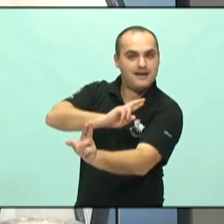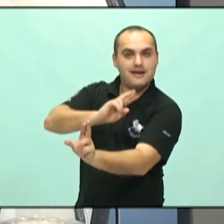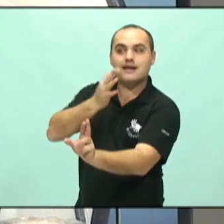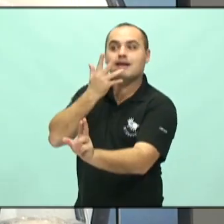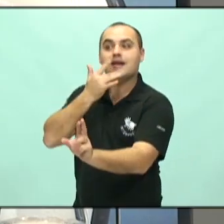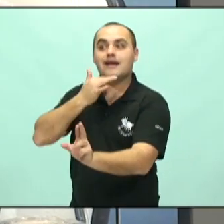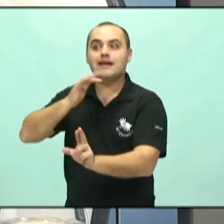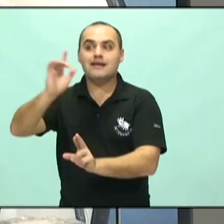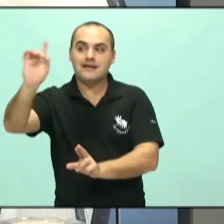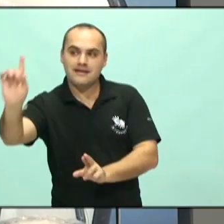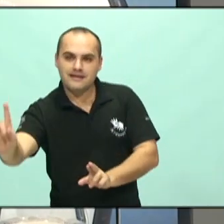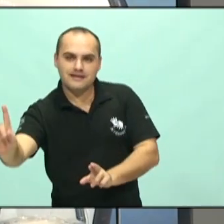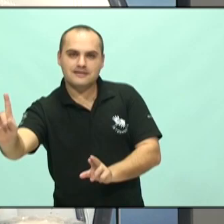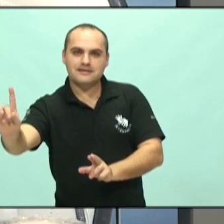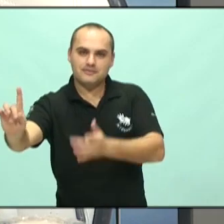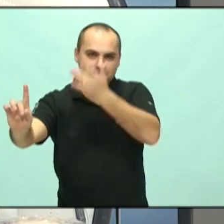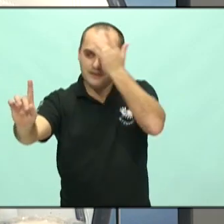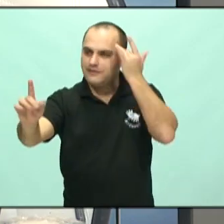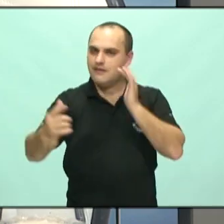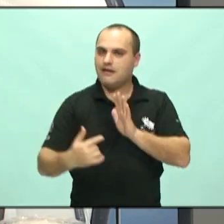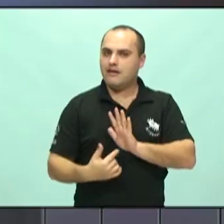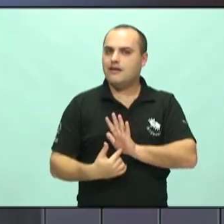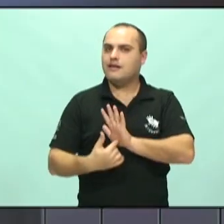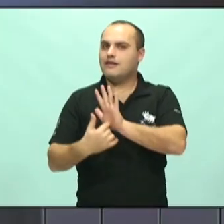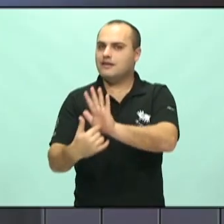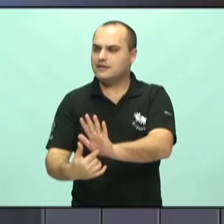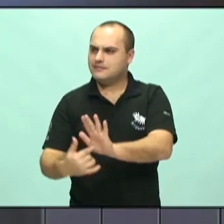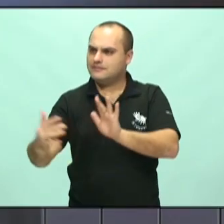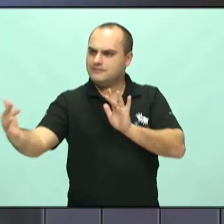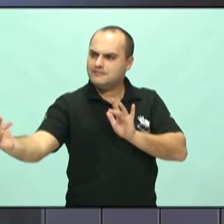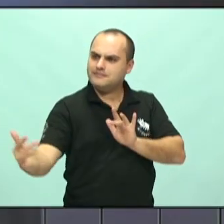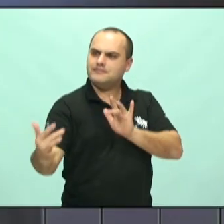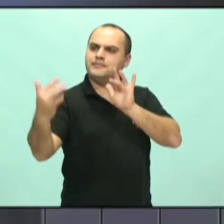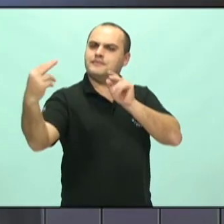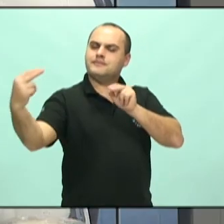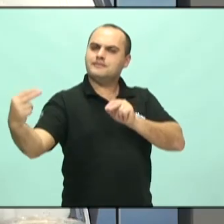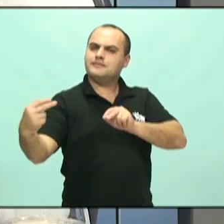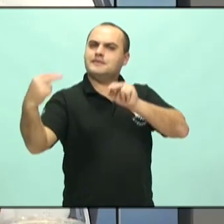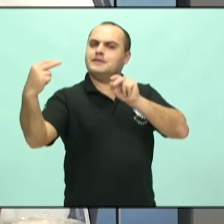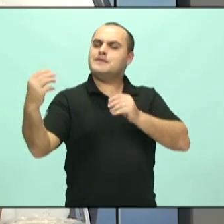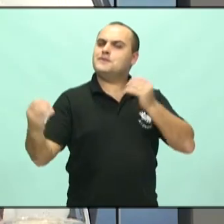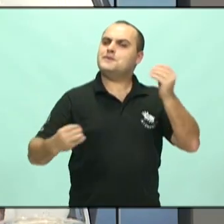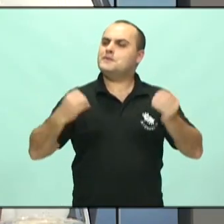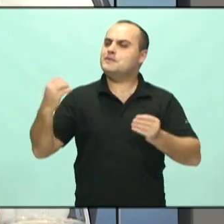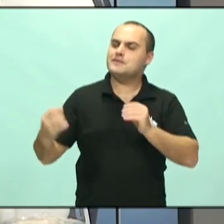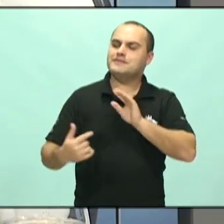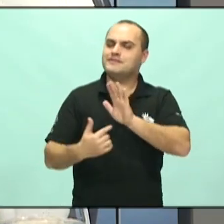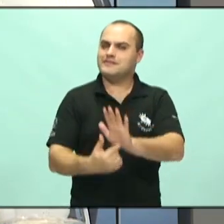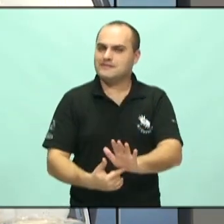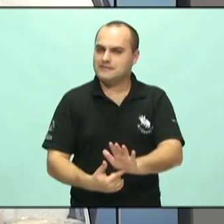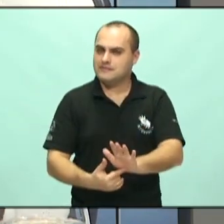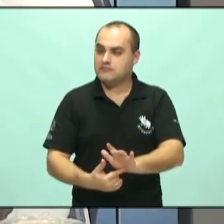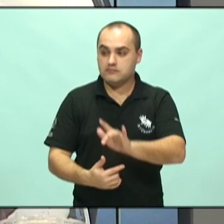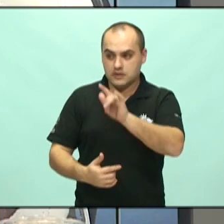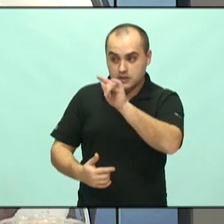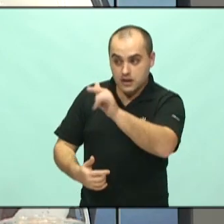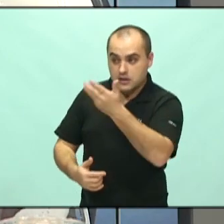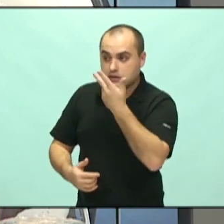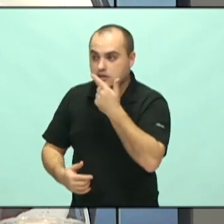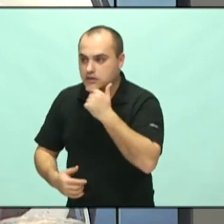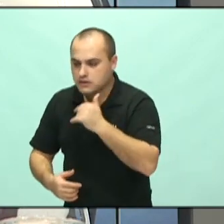é poético também, que é tão cruzinho e que vai observar o movimento,